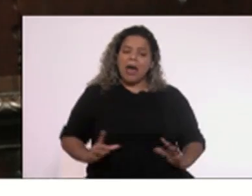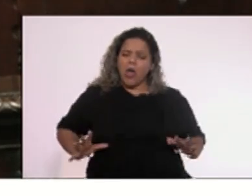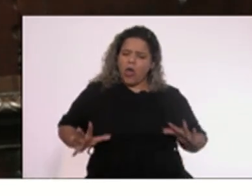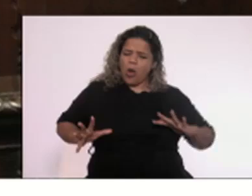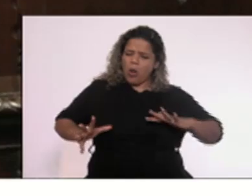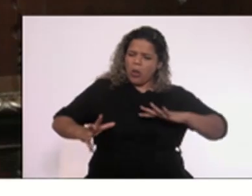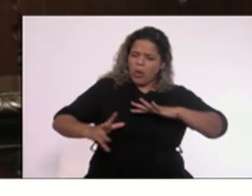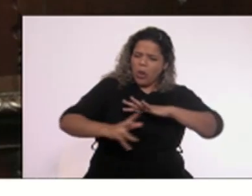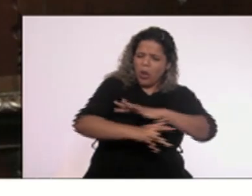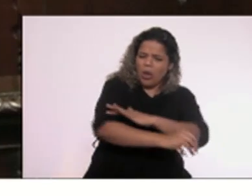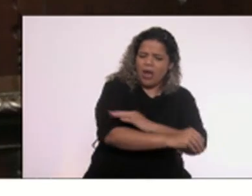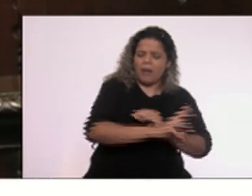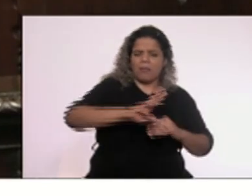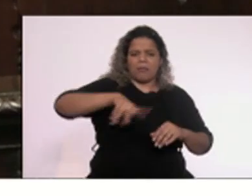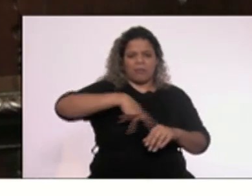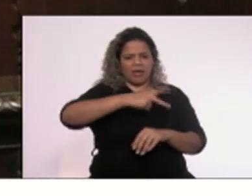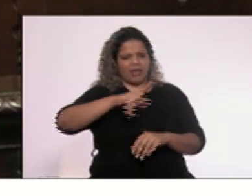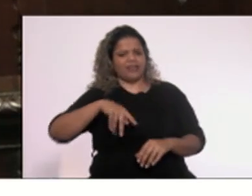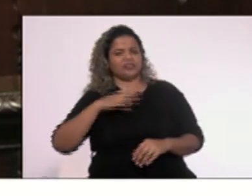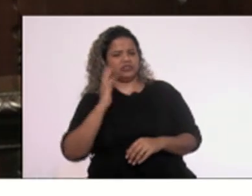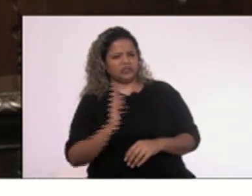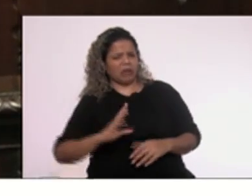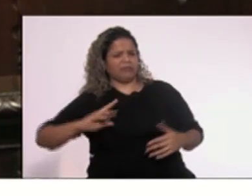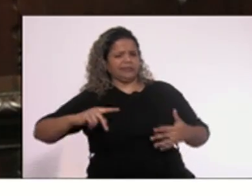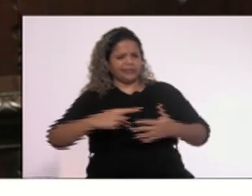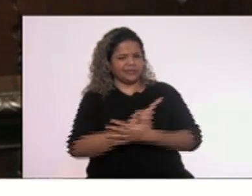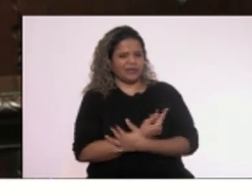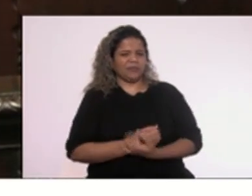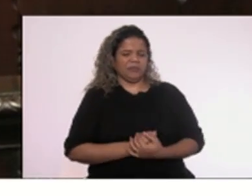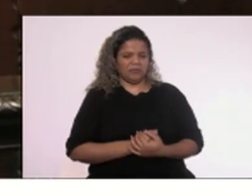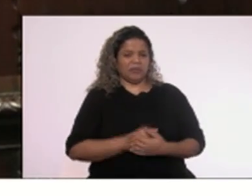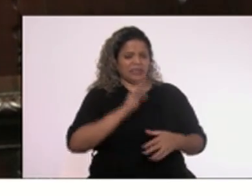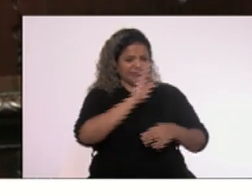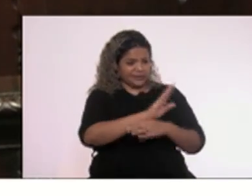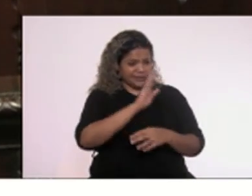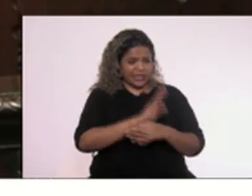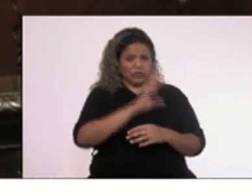roubalheira que esse país já viu, com a conivência dos